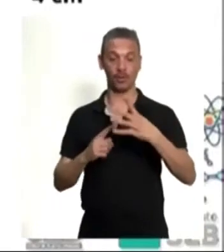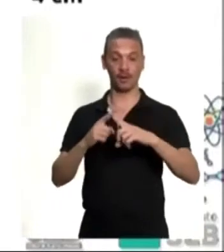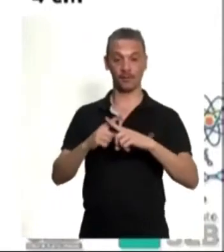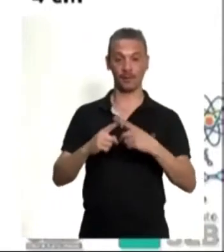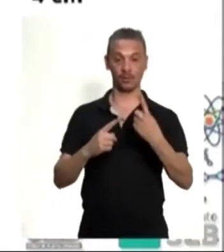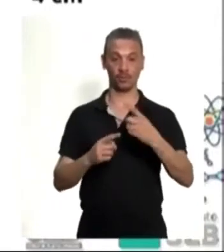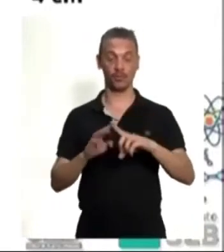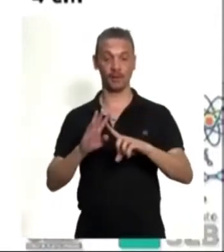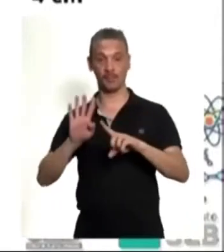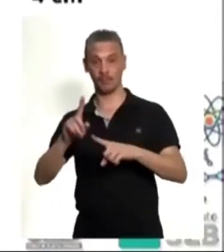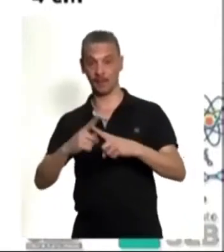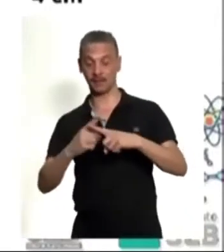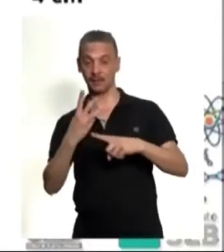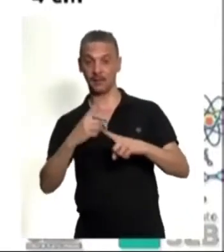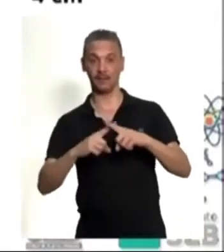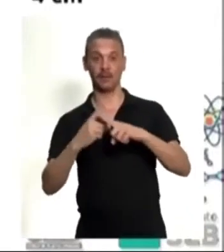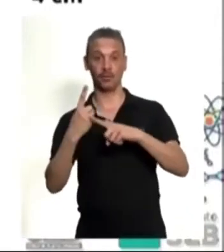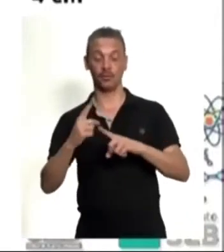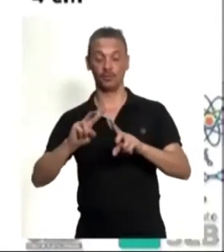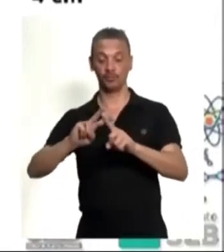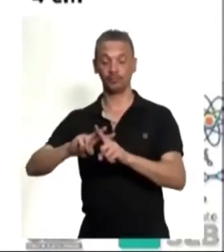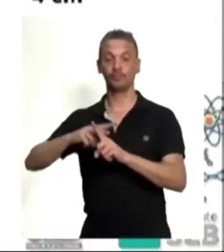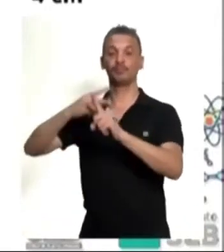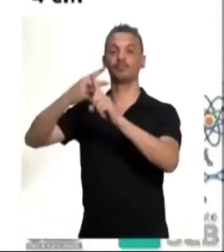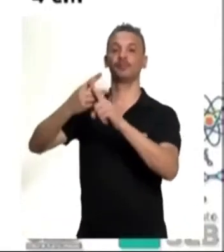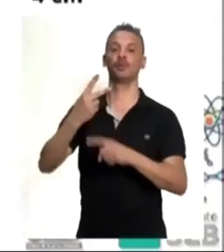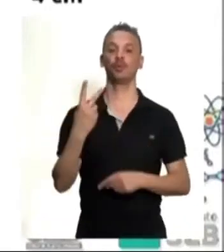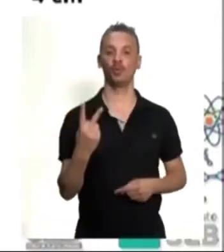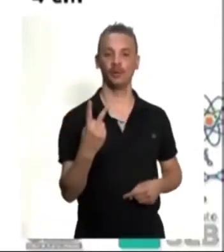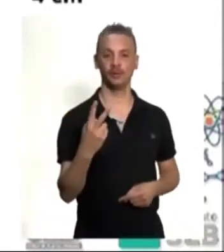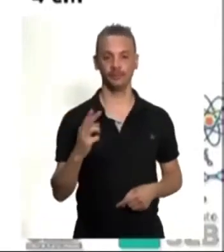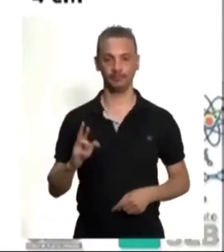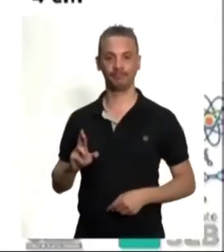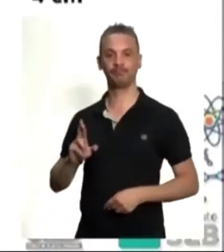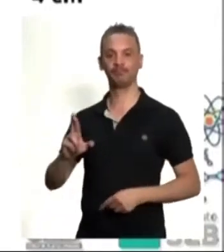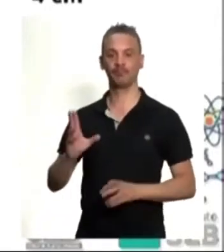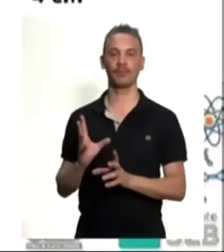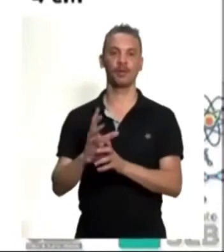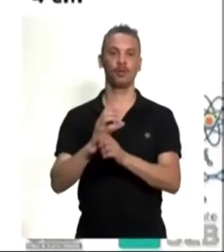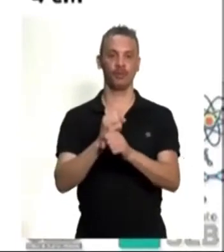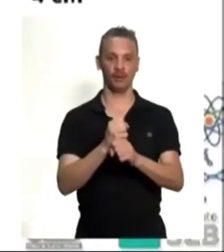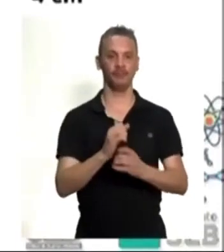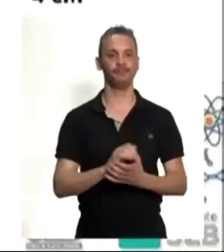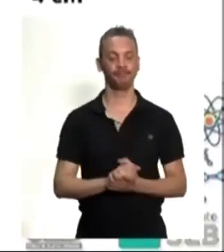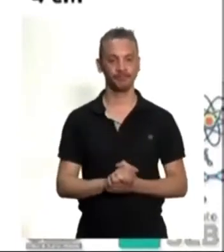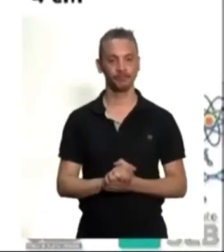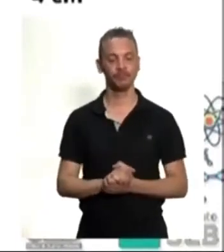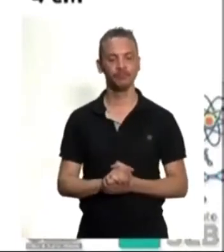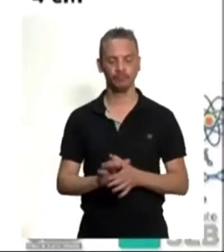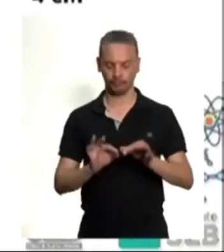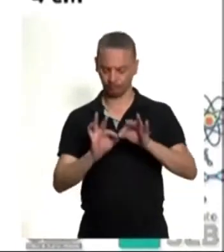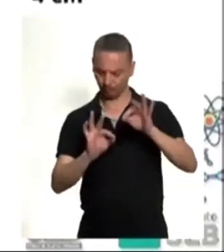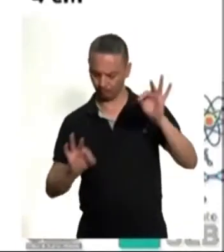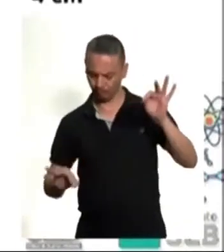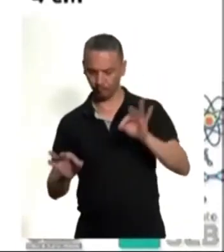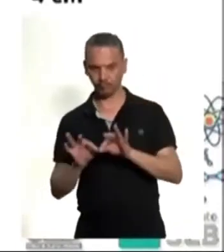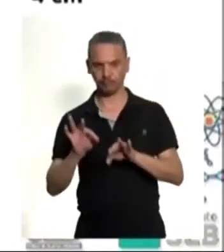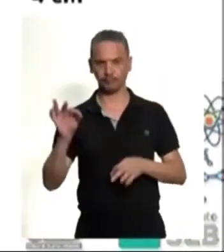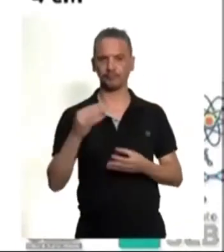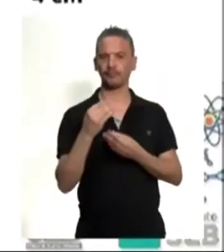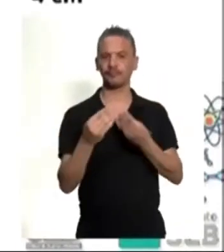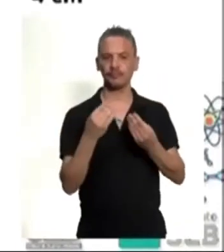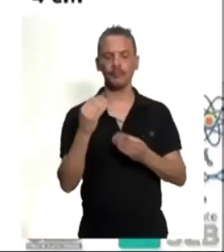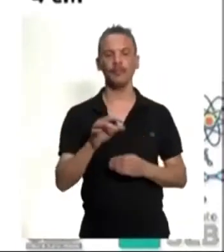com 3, multiplica tudo por 2. Você tem a área total. E a diagonal? A diagonal você